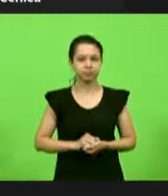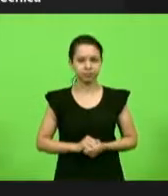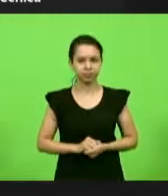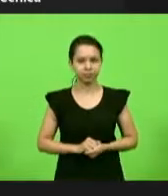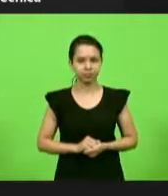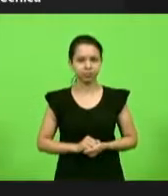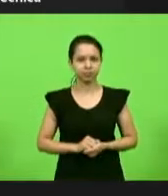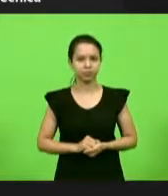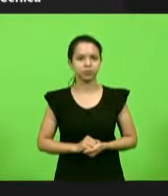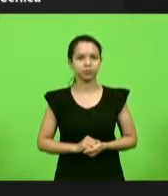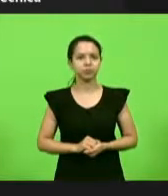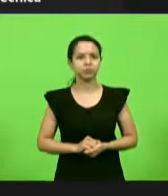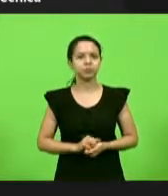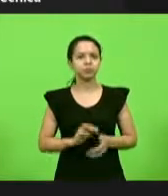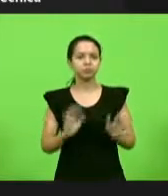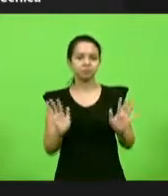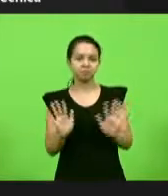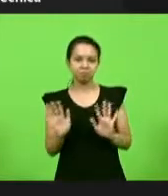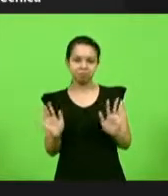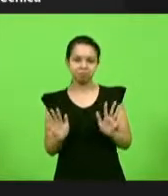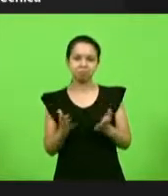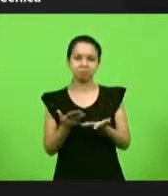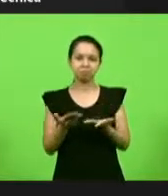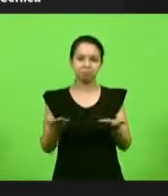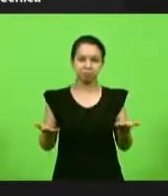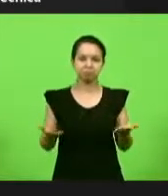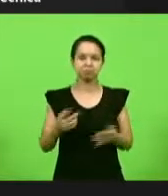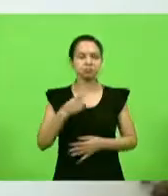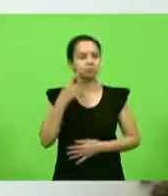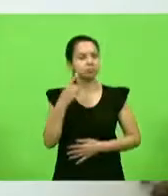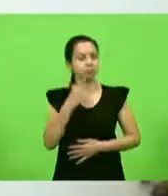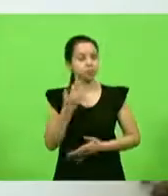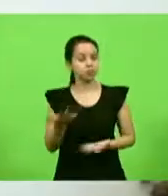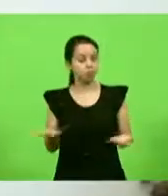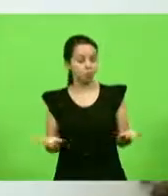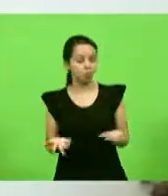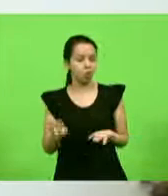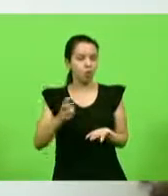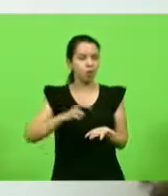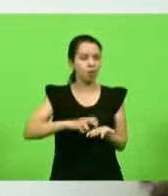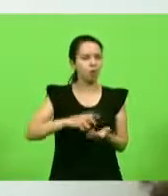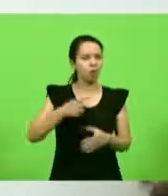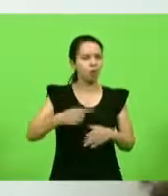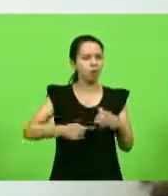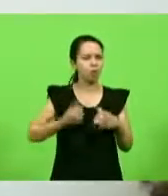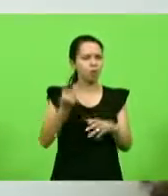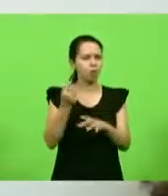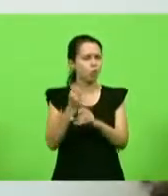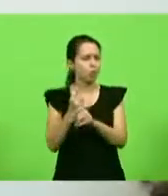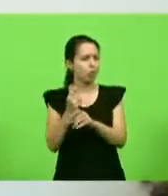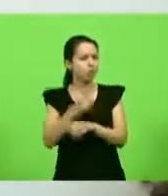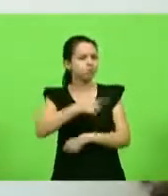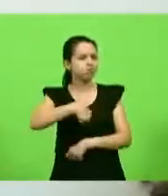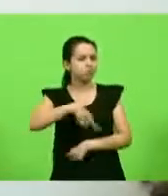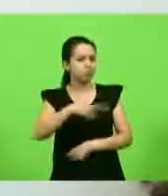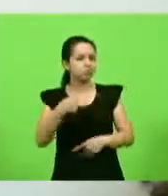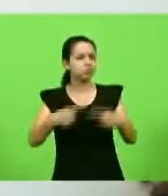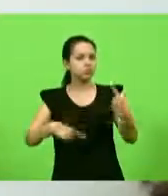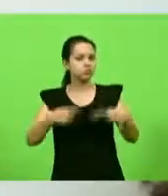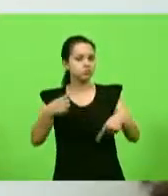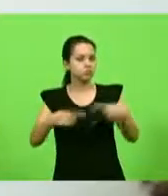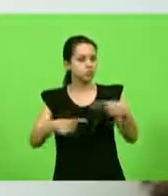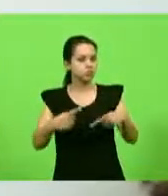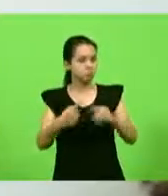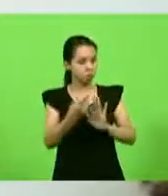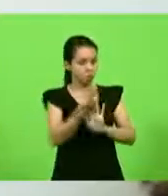Presidente, colegas deputados e deputadas, hoje de manhã na Comissão de Finanças nós discutimos que o orçamento é